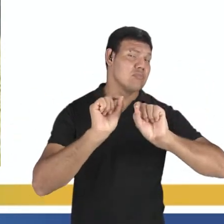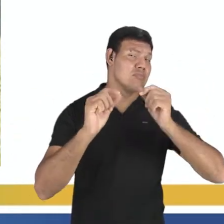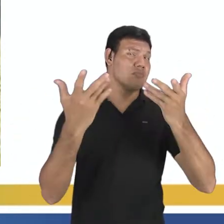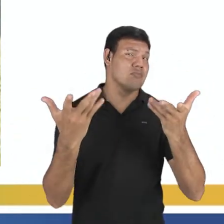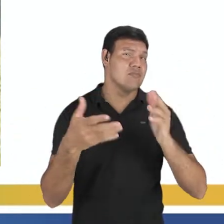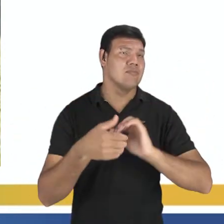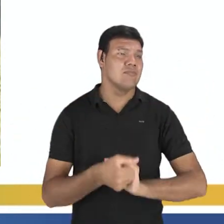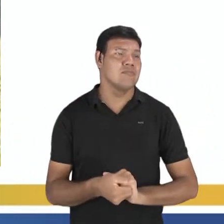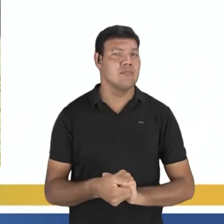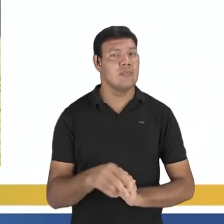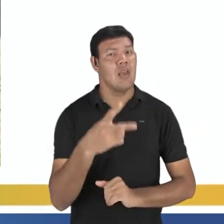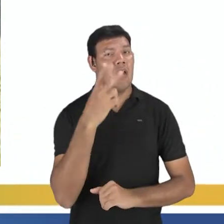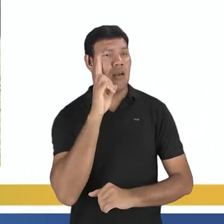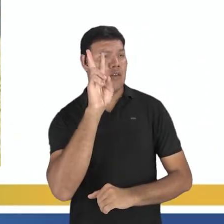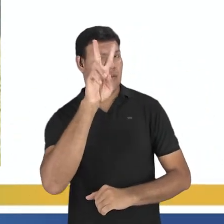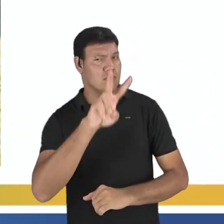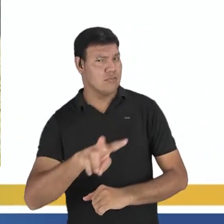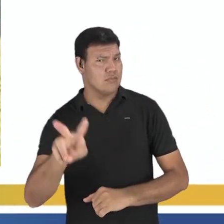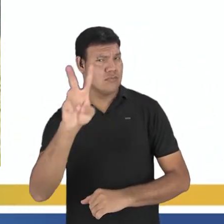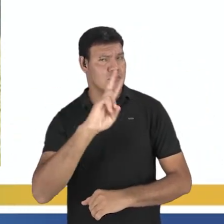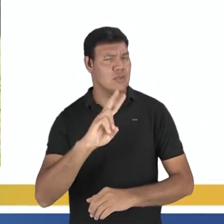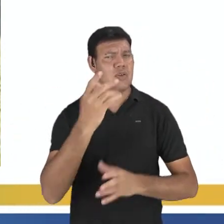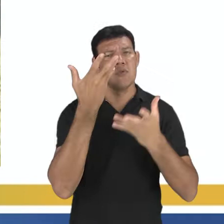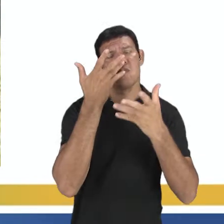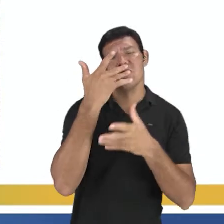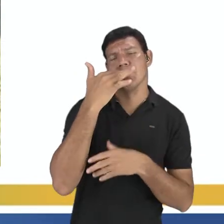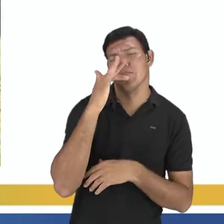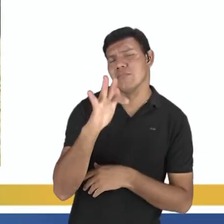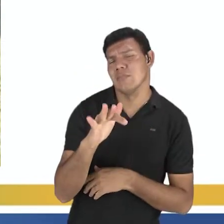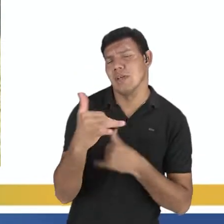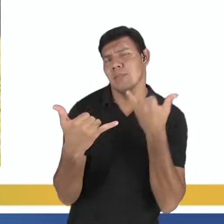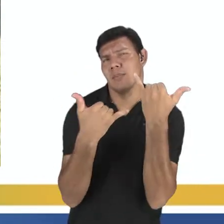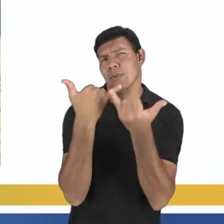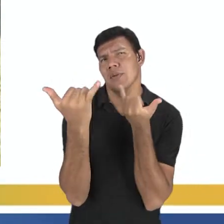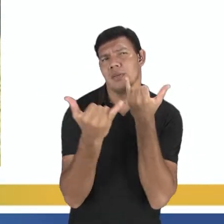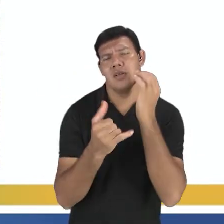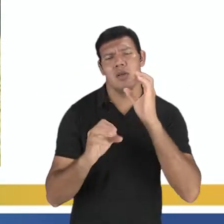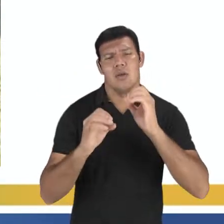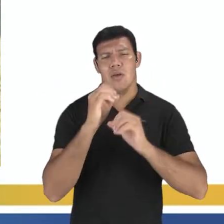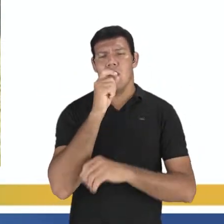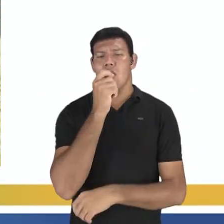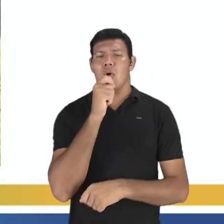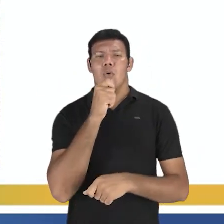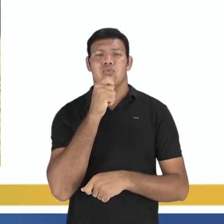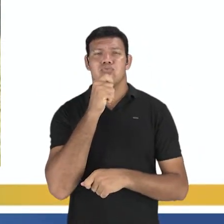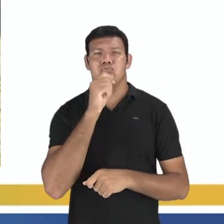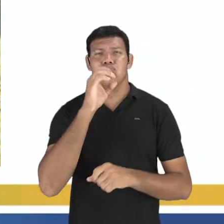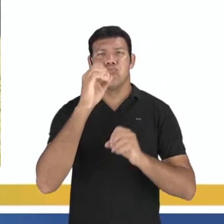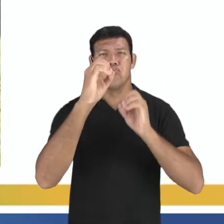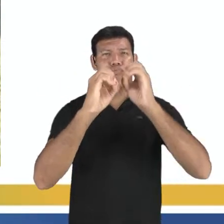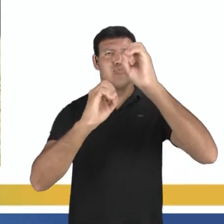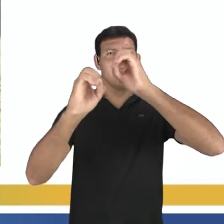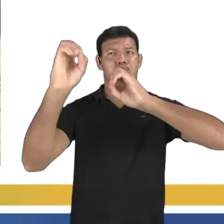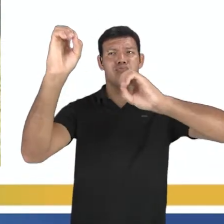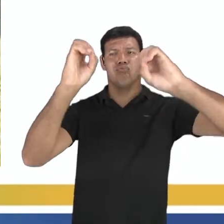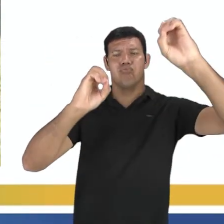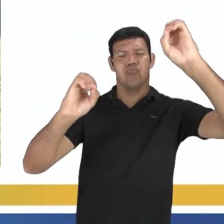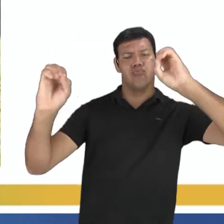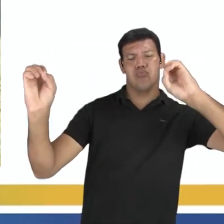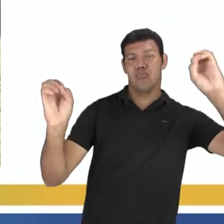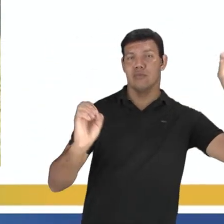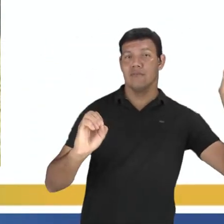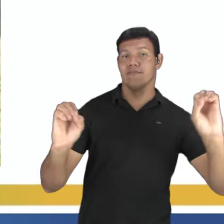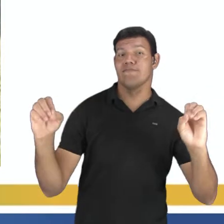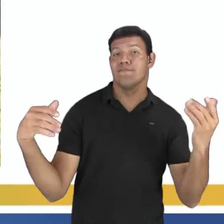Eu vejo crianças brincando com bolhas de sabão. Esta é a ideia principal do